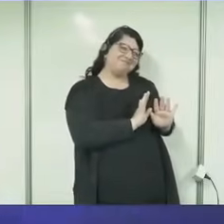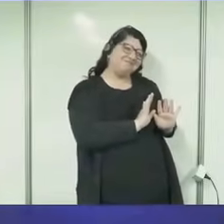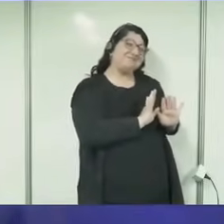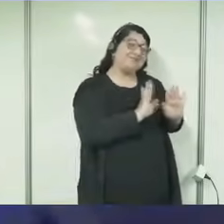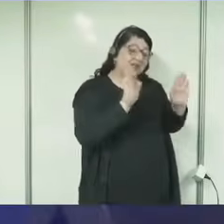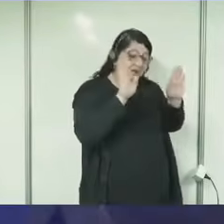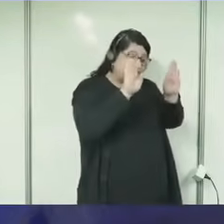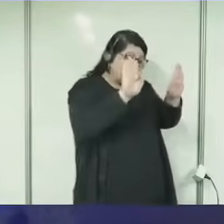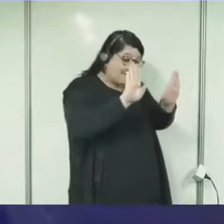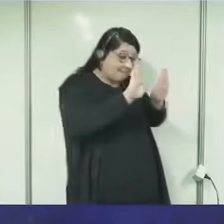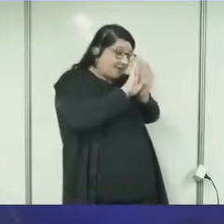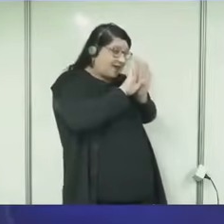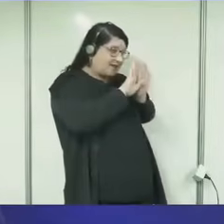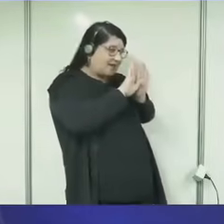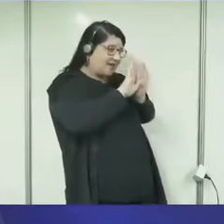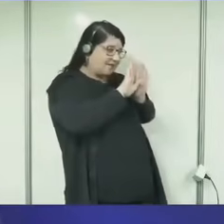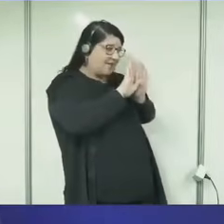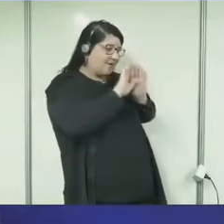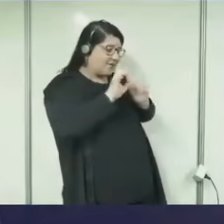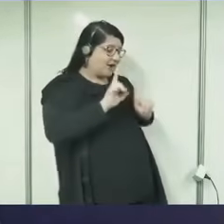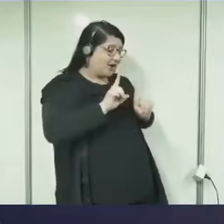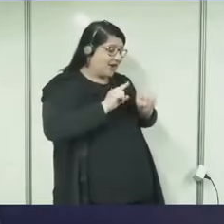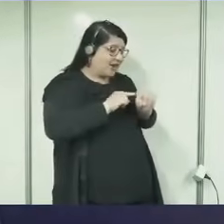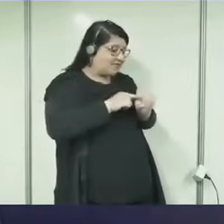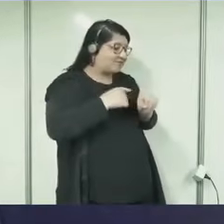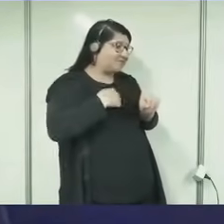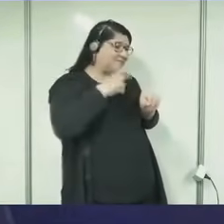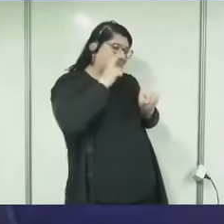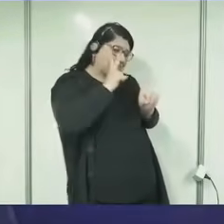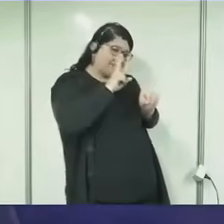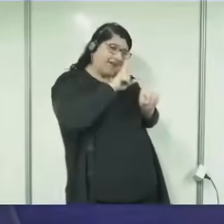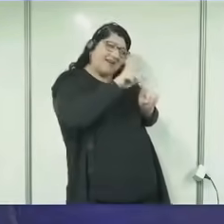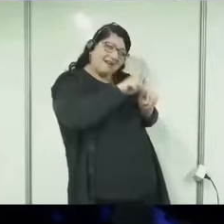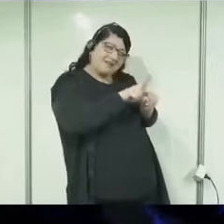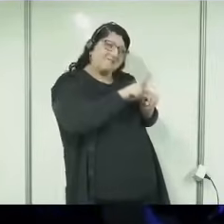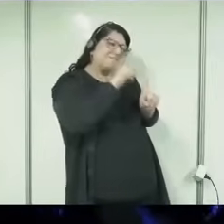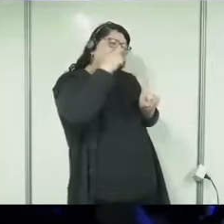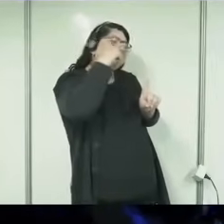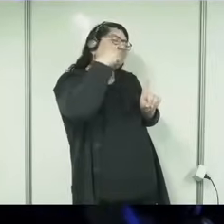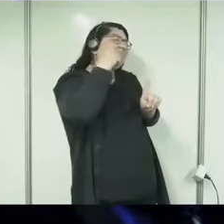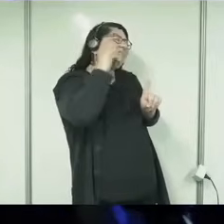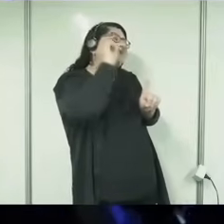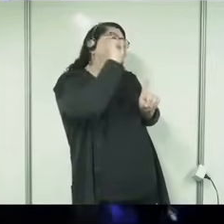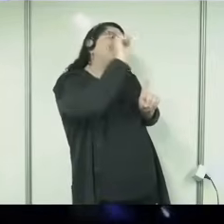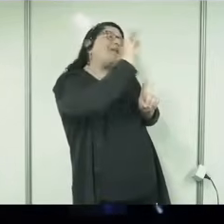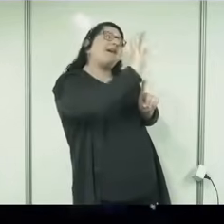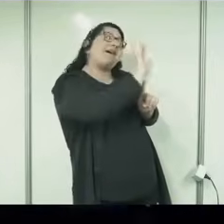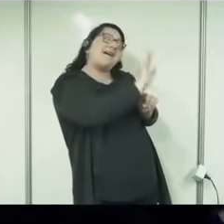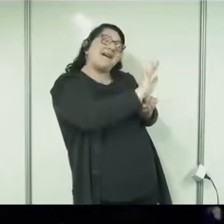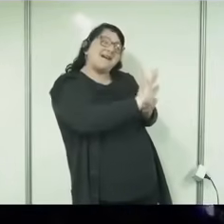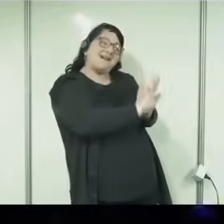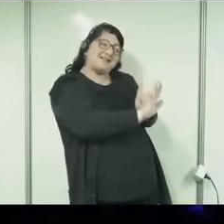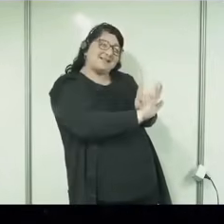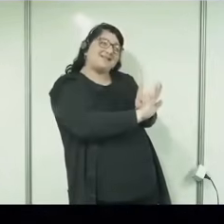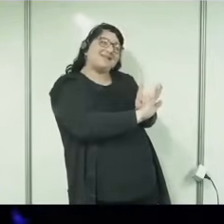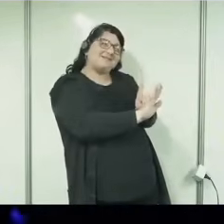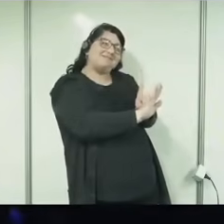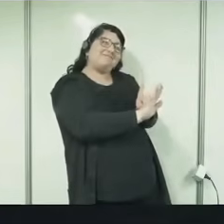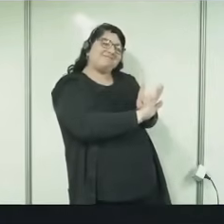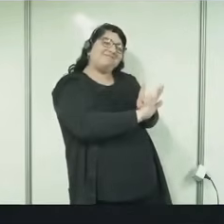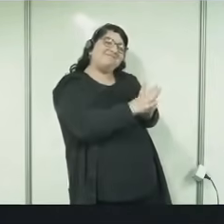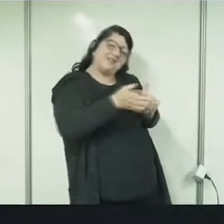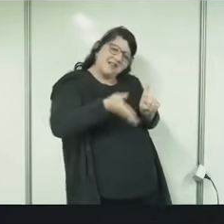o olhar de minha mãe na porta eu deixei chorando a me abençoar.